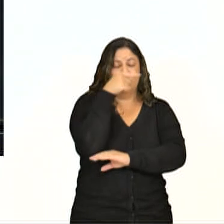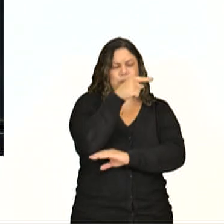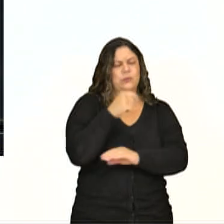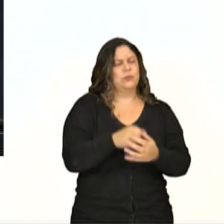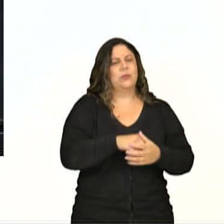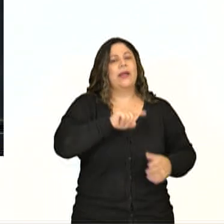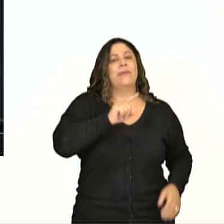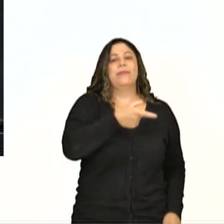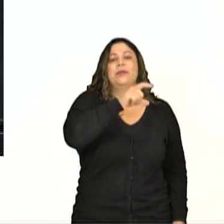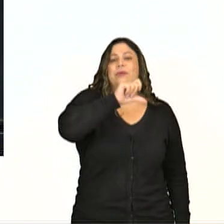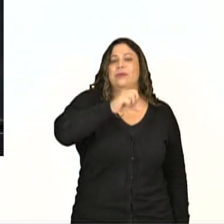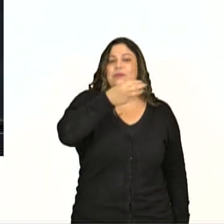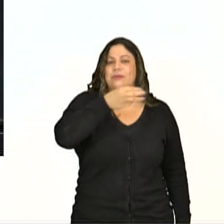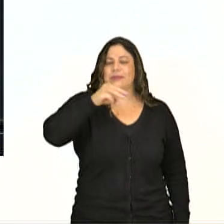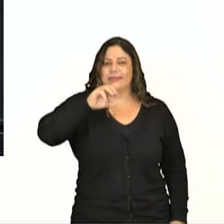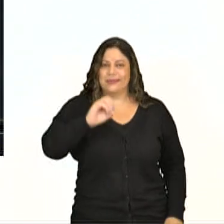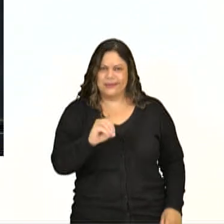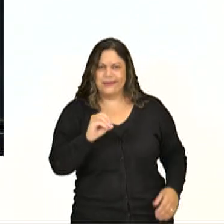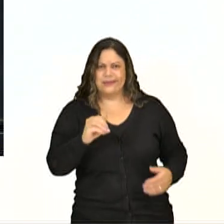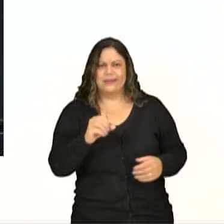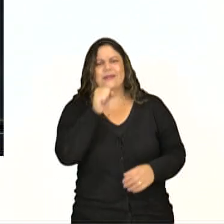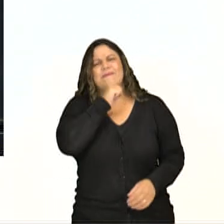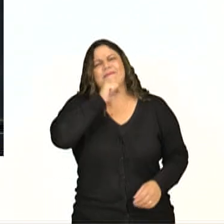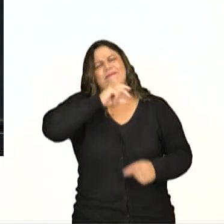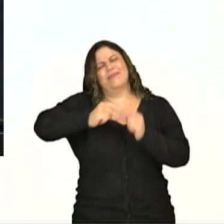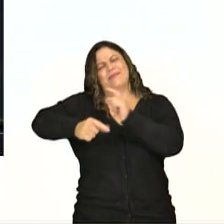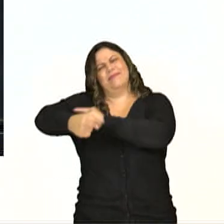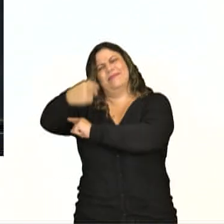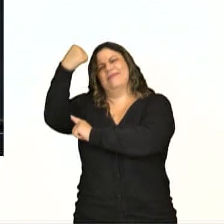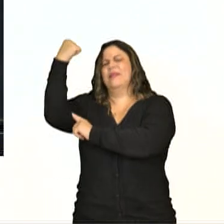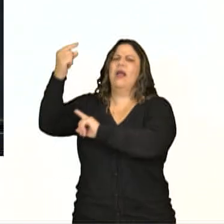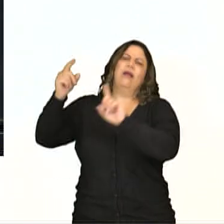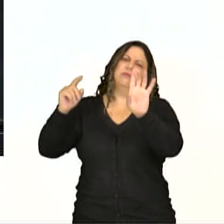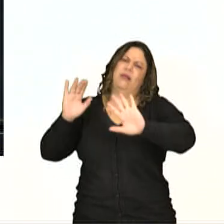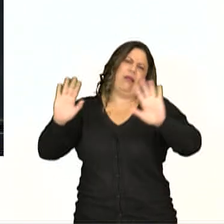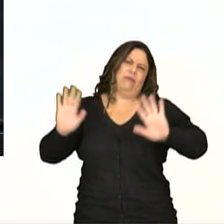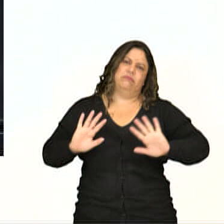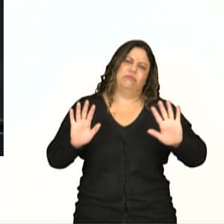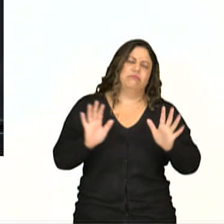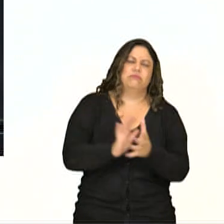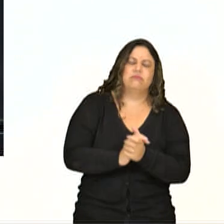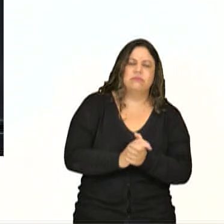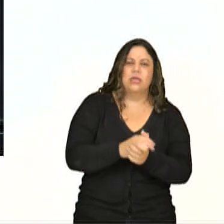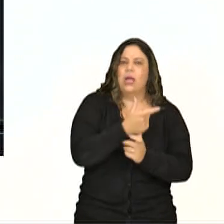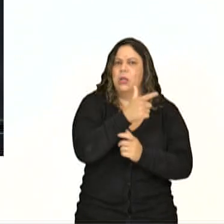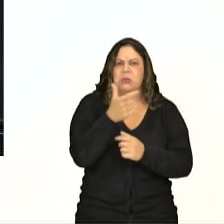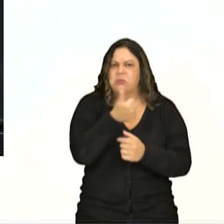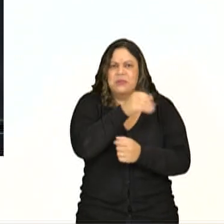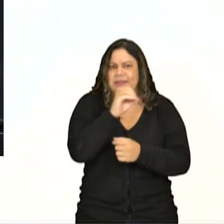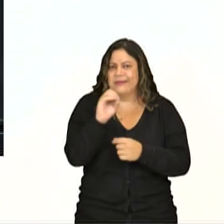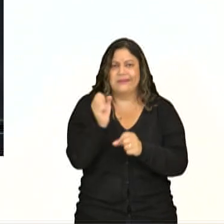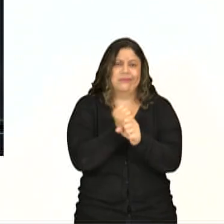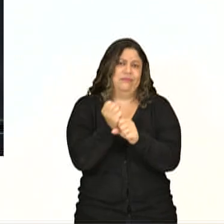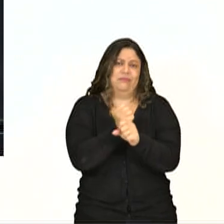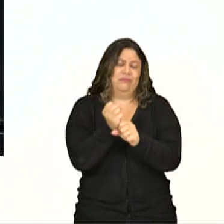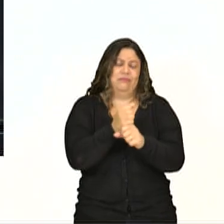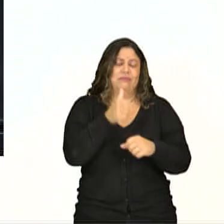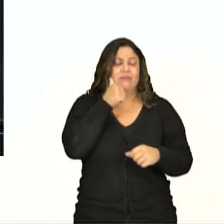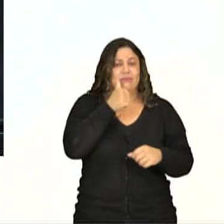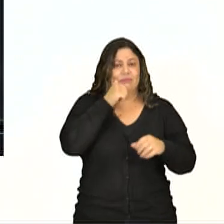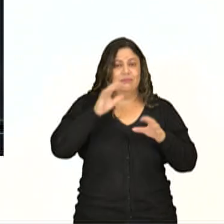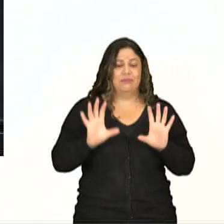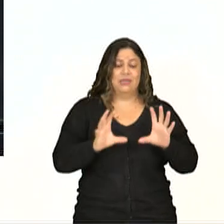de 1930. Não é tão antigo, se a gente for pensar, menos de 100 anos. Então, as meninas fazendo